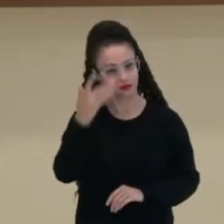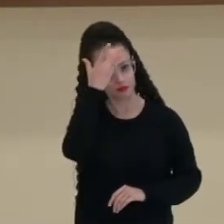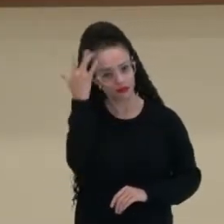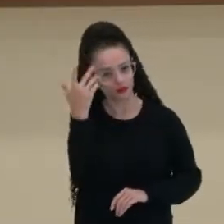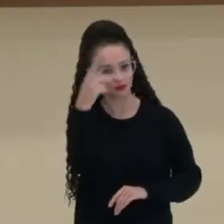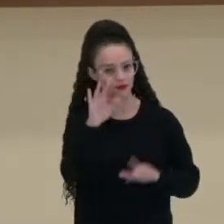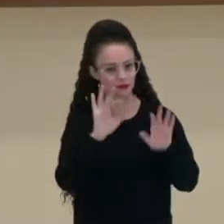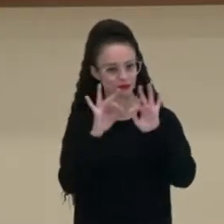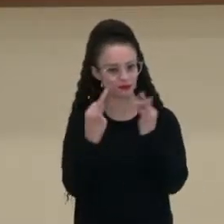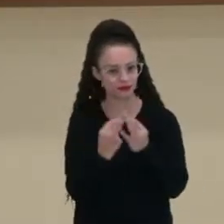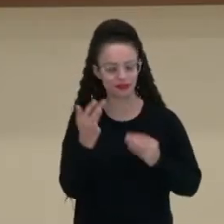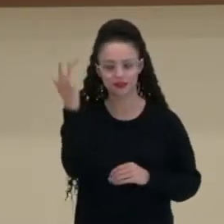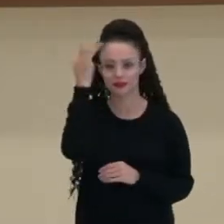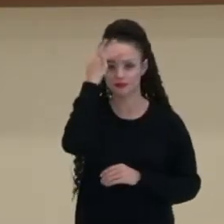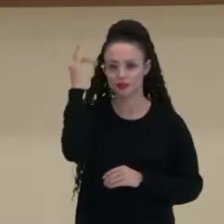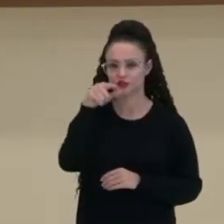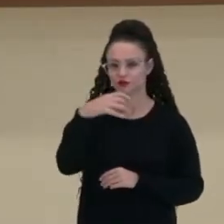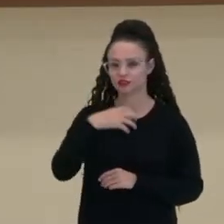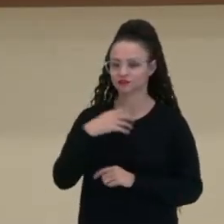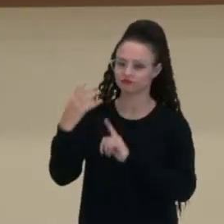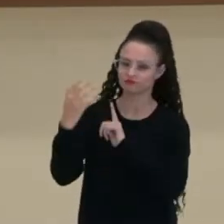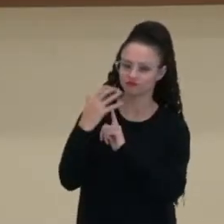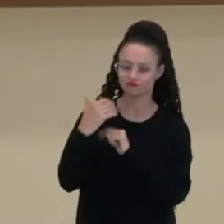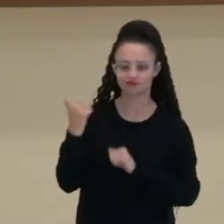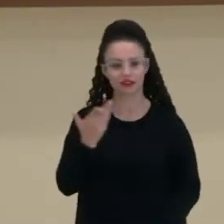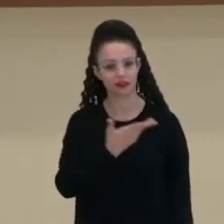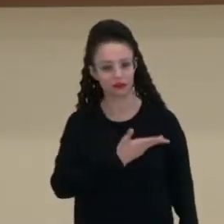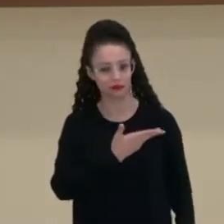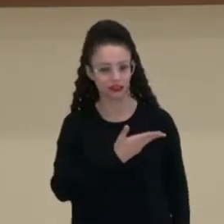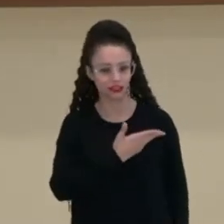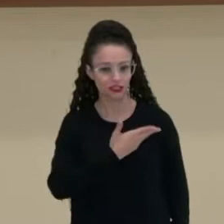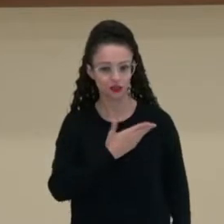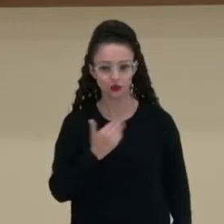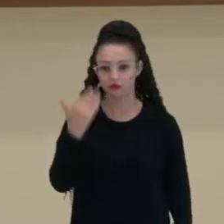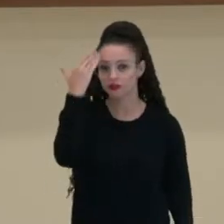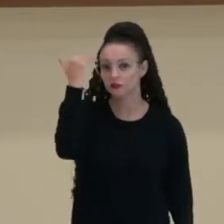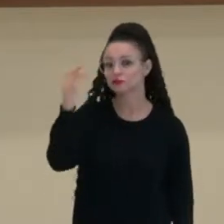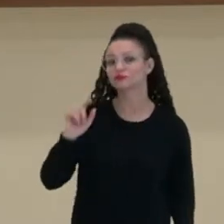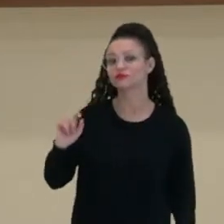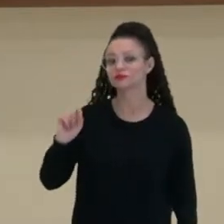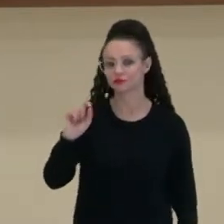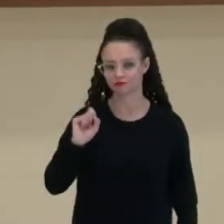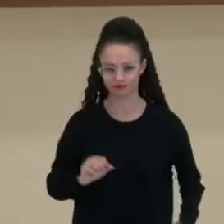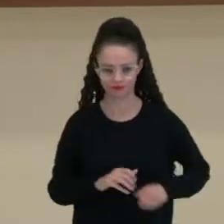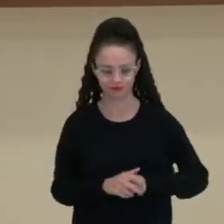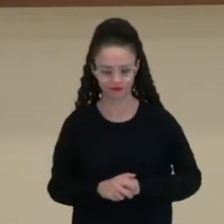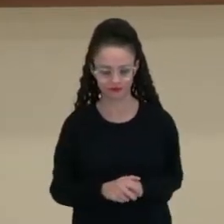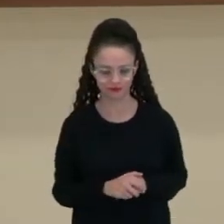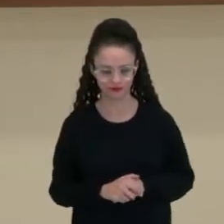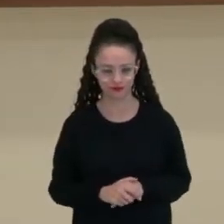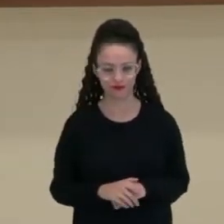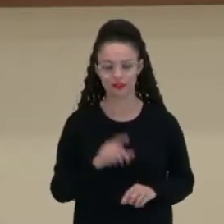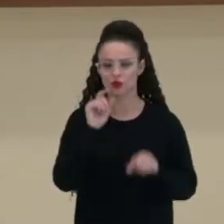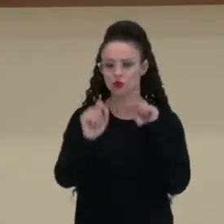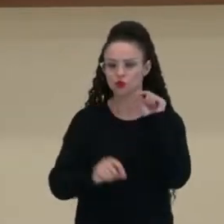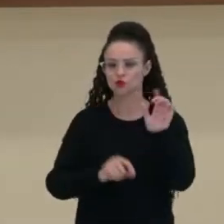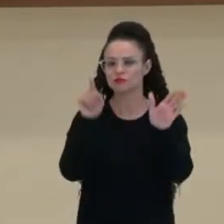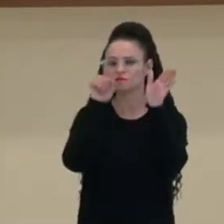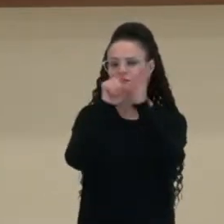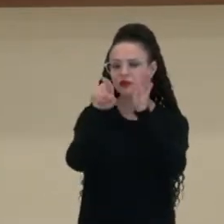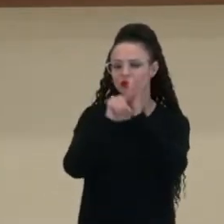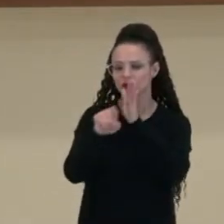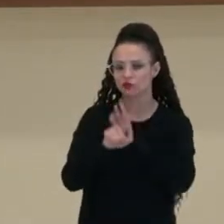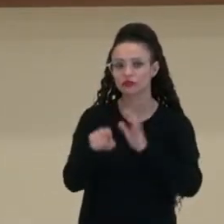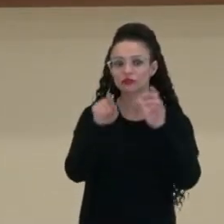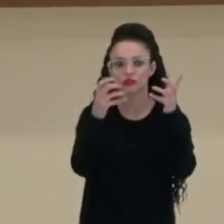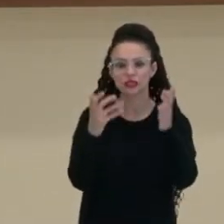família, uma pessoa que te inspira, um colega, alguém renomado? Quem? Quais perguntas você gostaria de